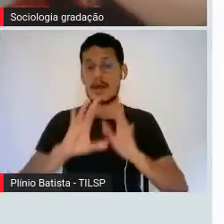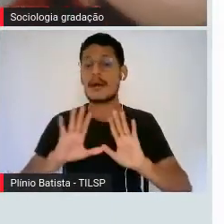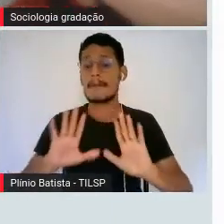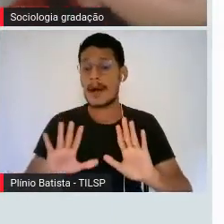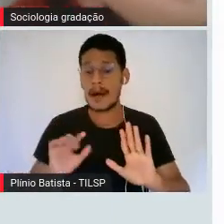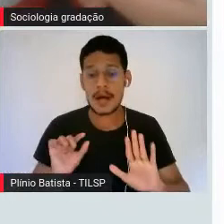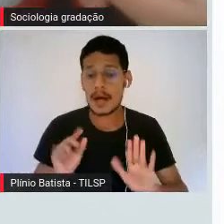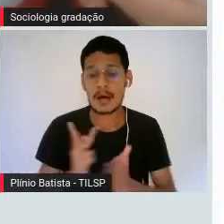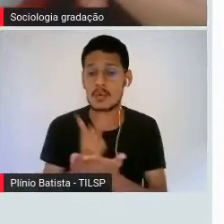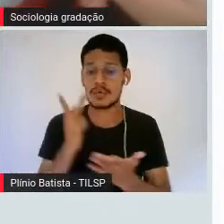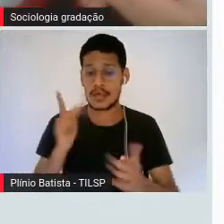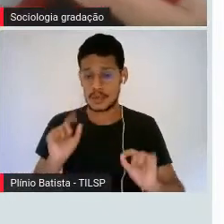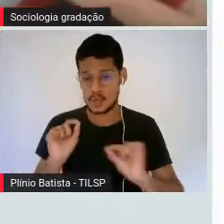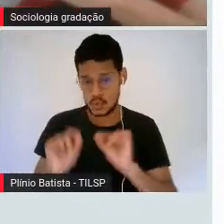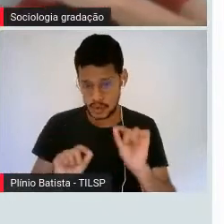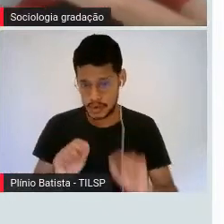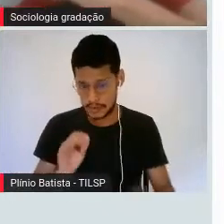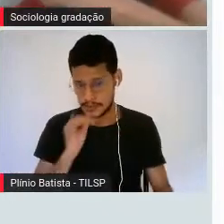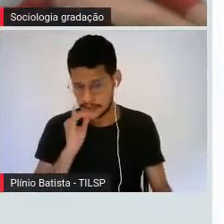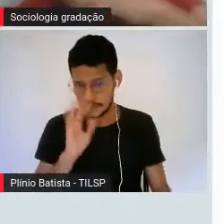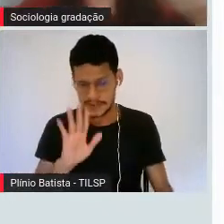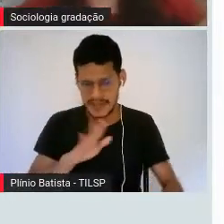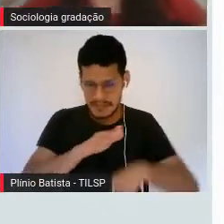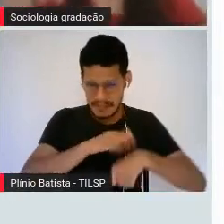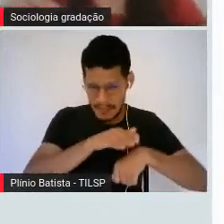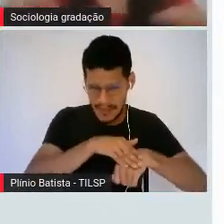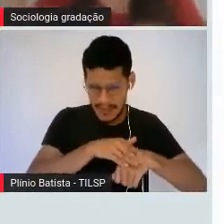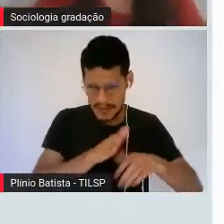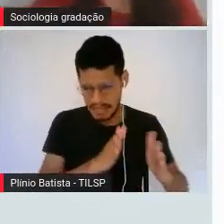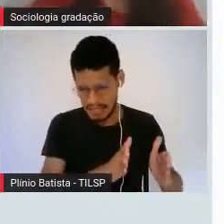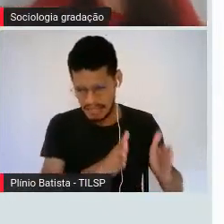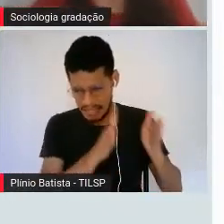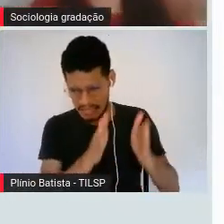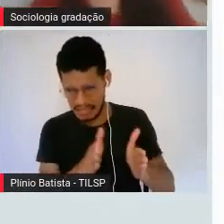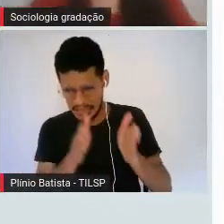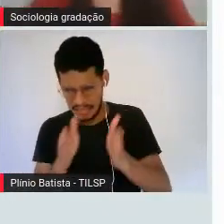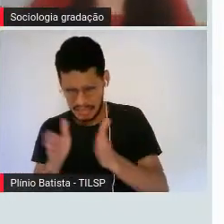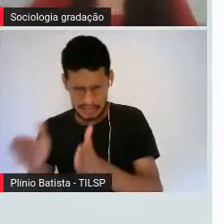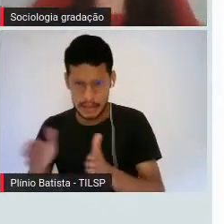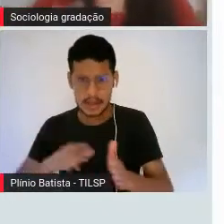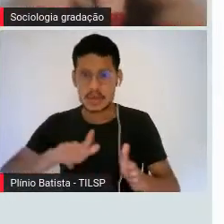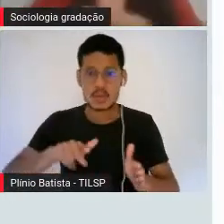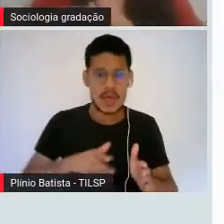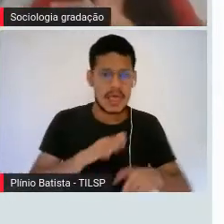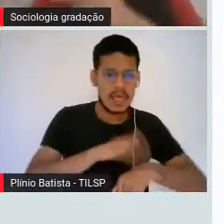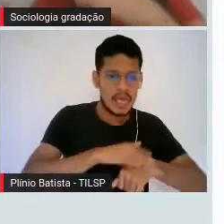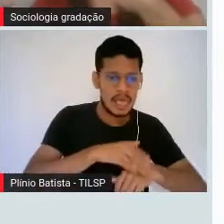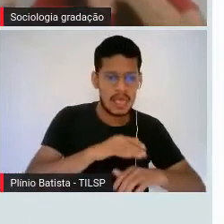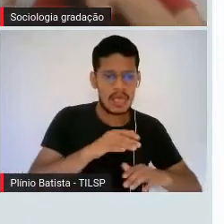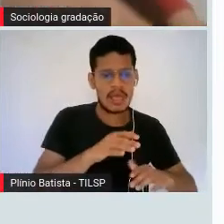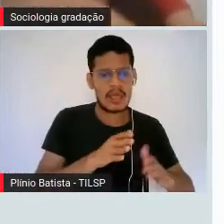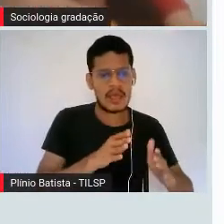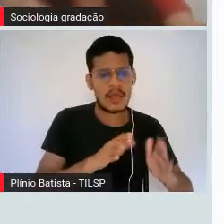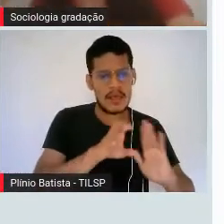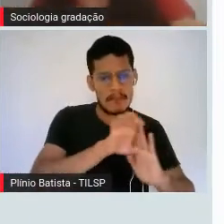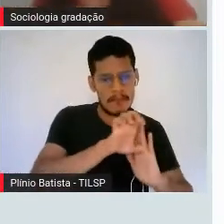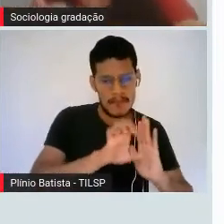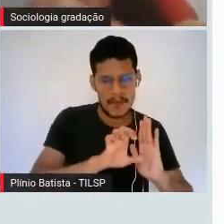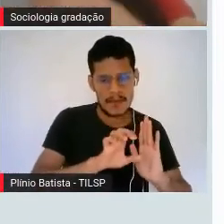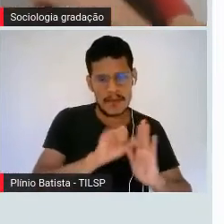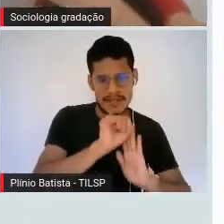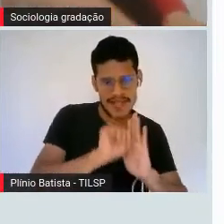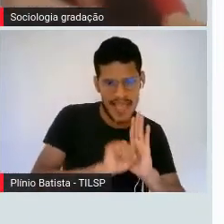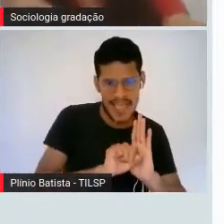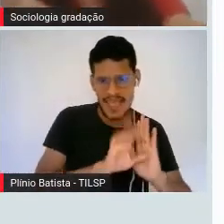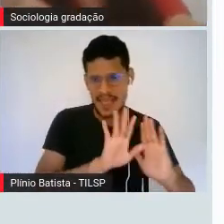é processual, né? Então, não é de uma época para outra, de uma semana para outra. Elas vão ocorrendo e aí